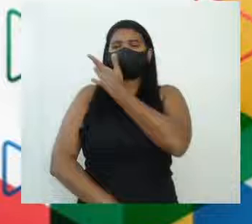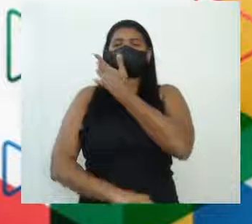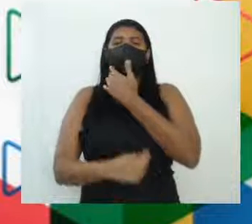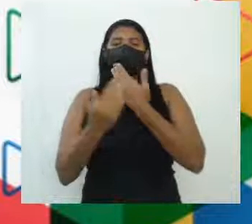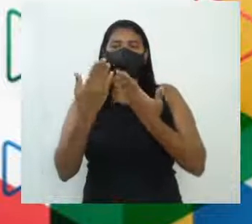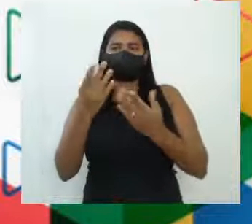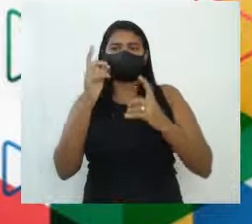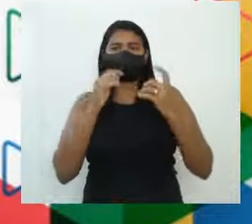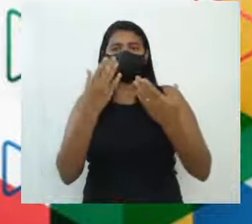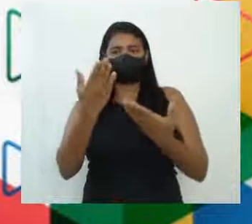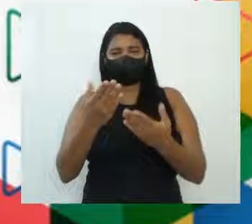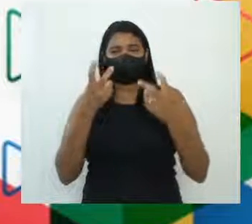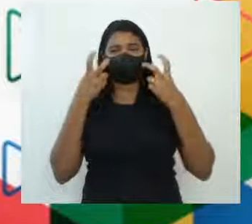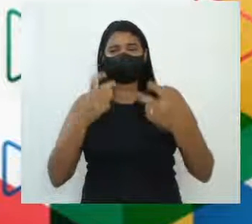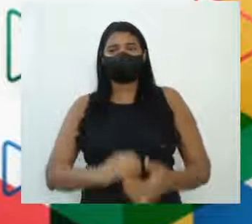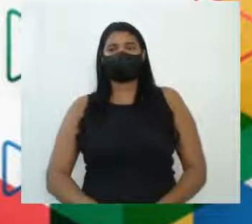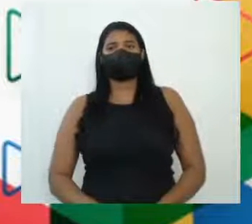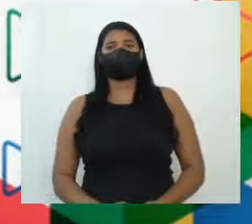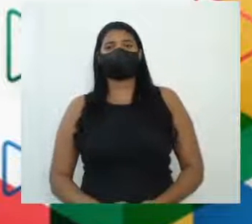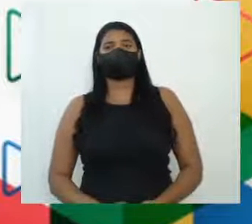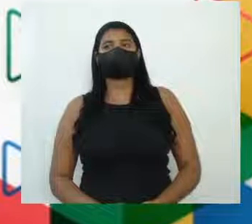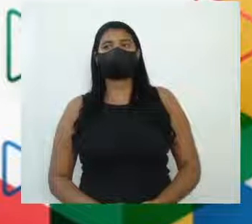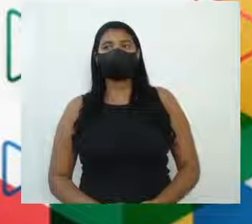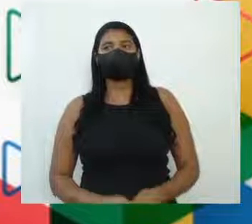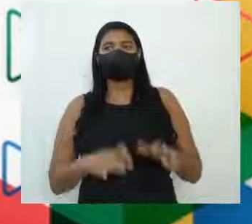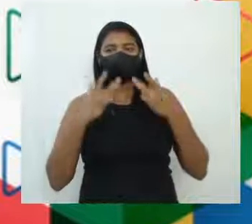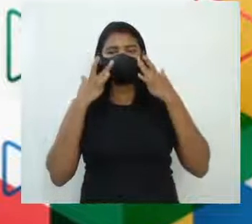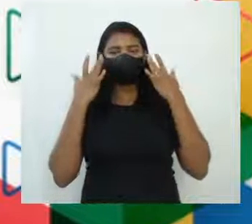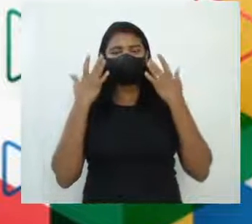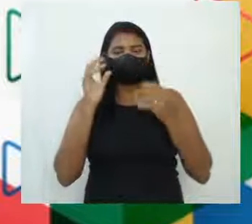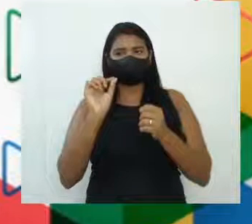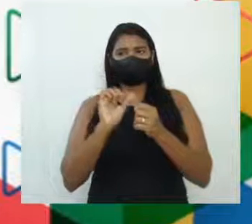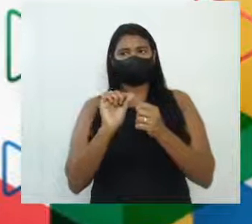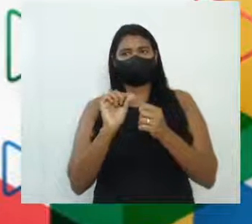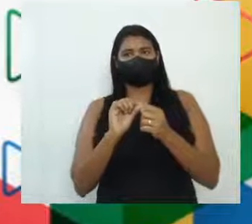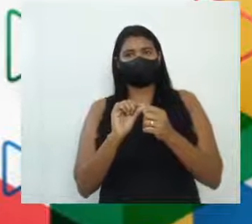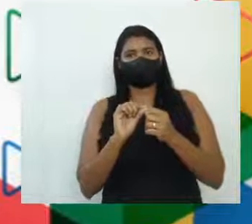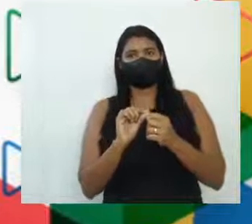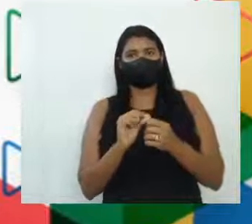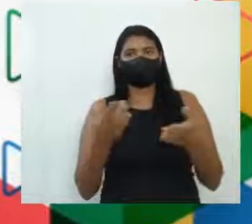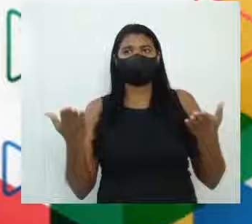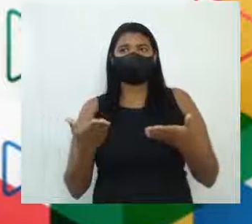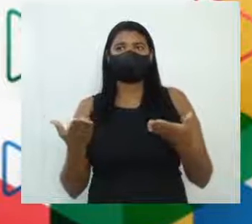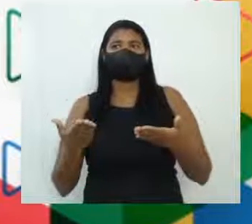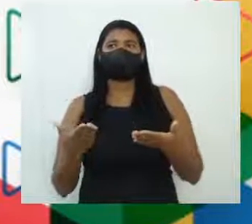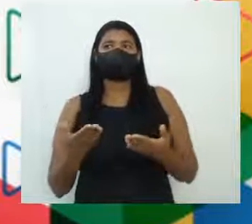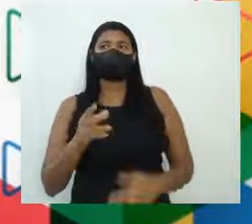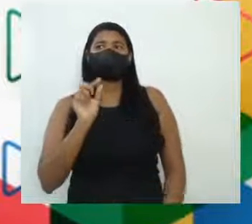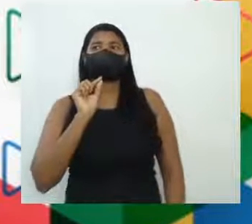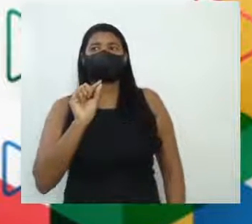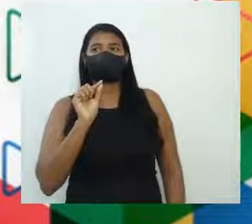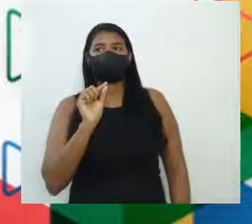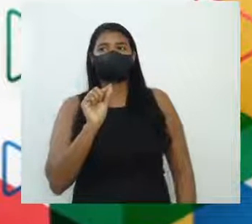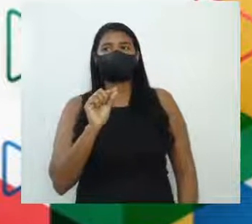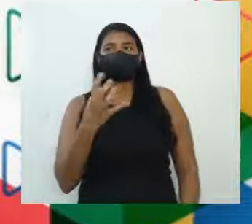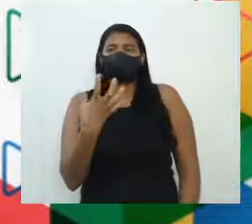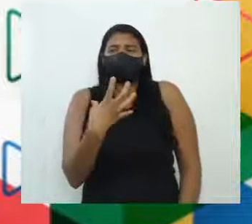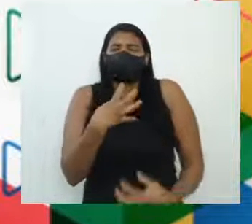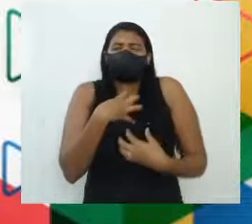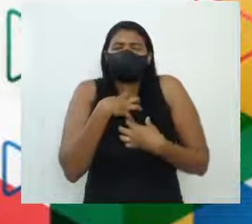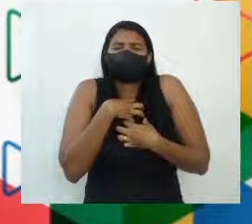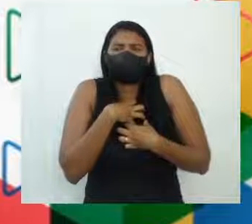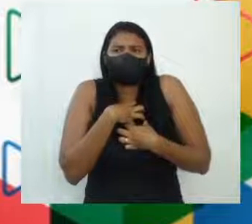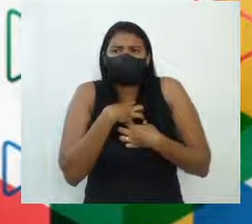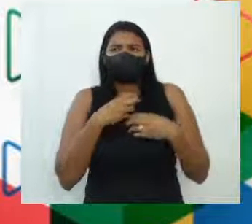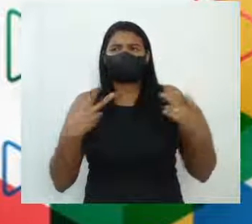estão percebendo aí. Então, o movimento que ela faz dá a interpretação de que ela está sentindo alguma coisa, que ela